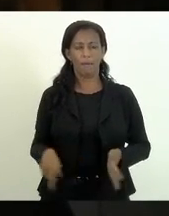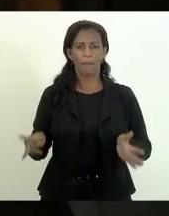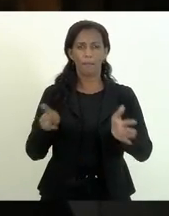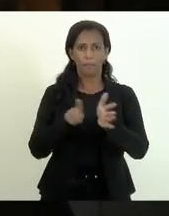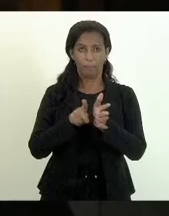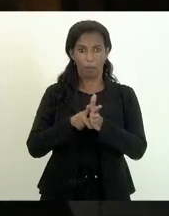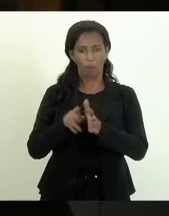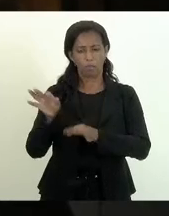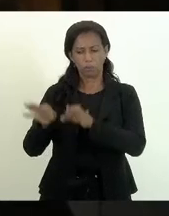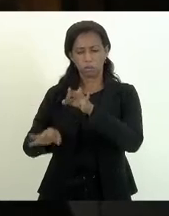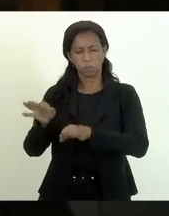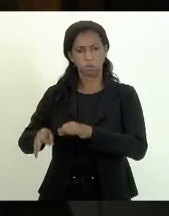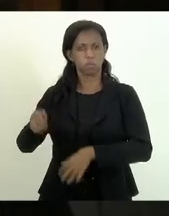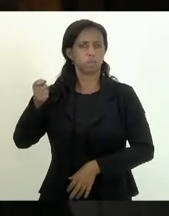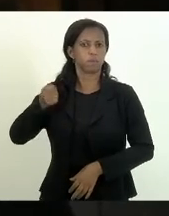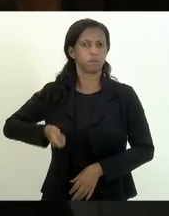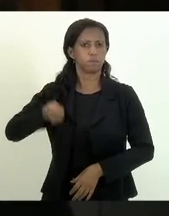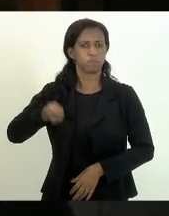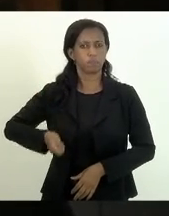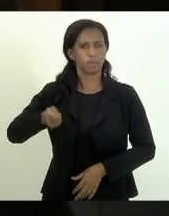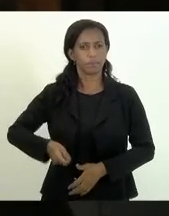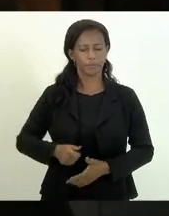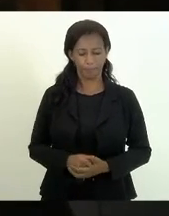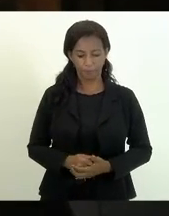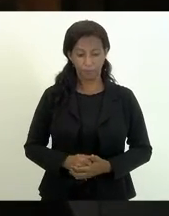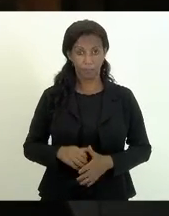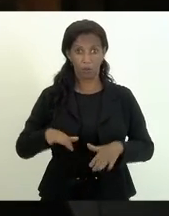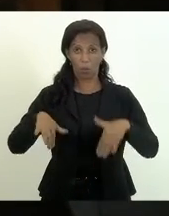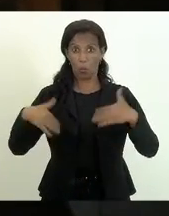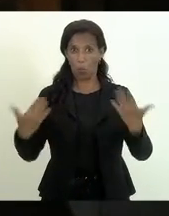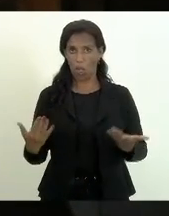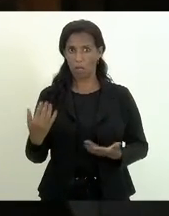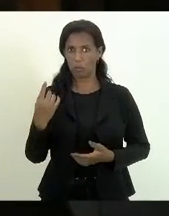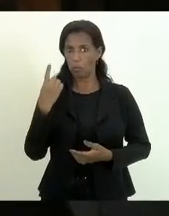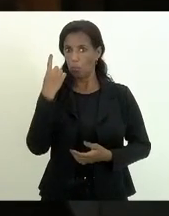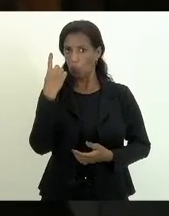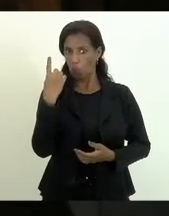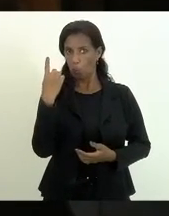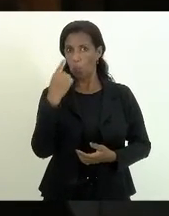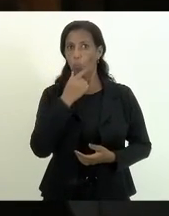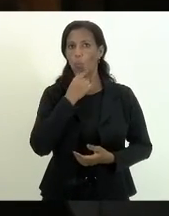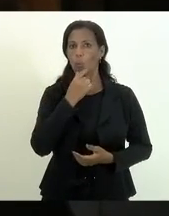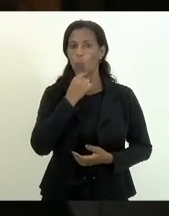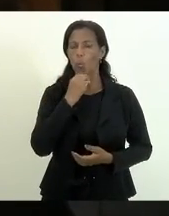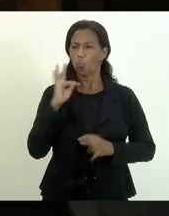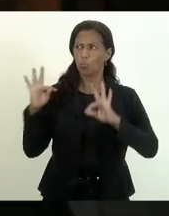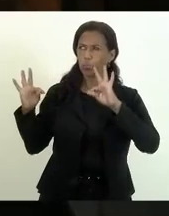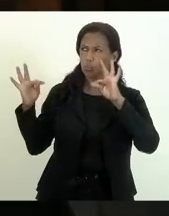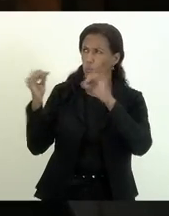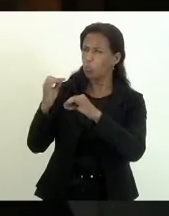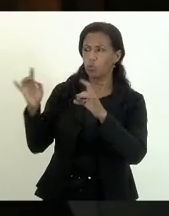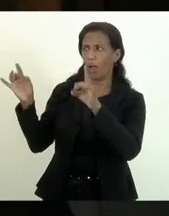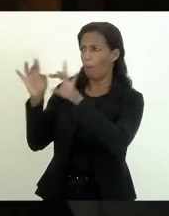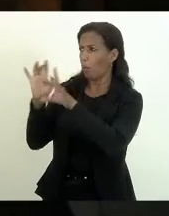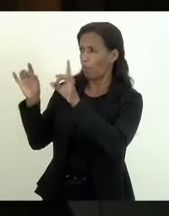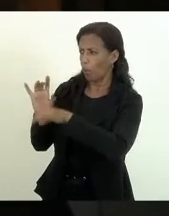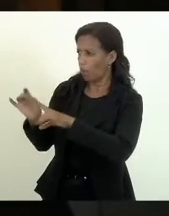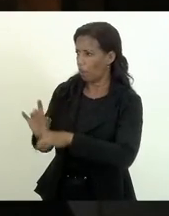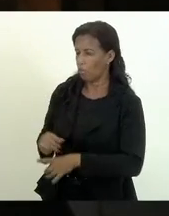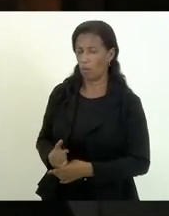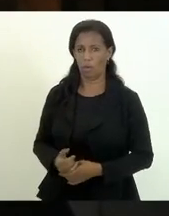tribunais hoje quando o cidadão em um processo tudo já acabou e